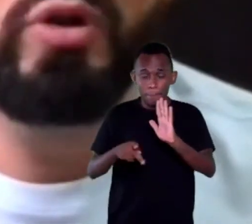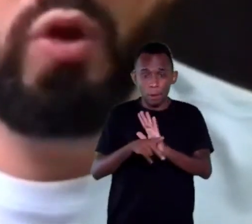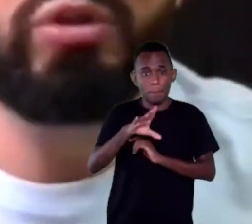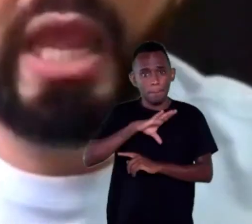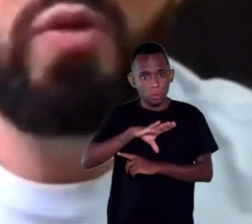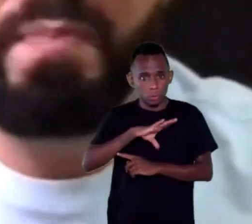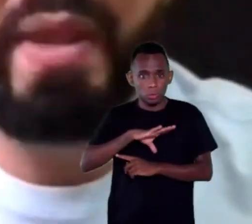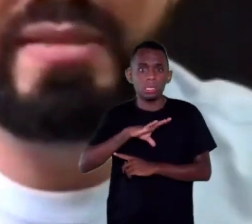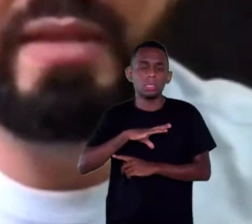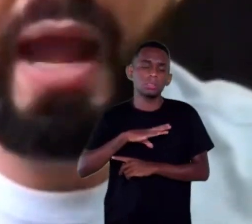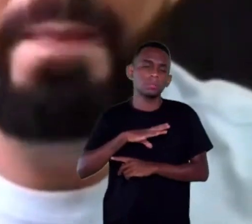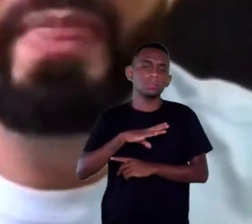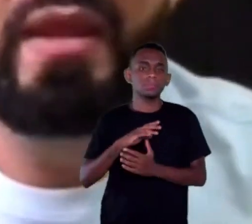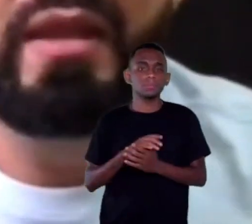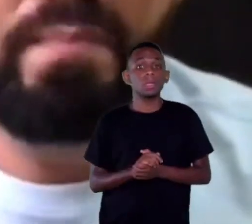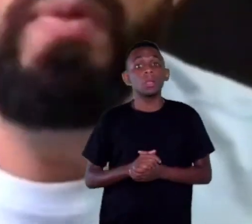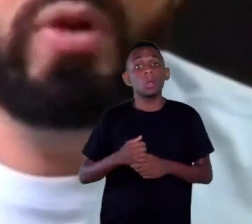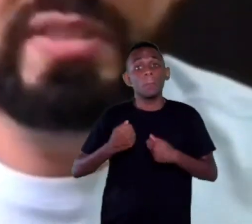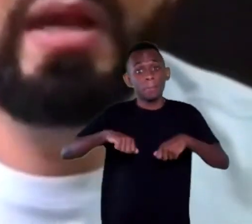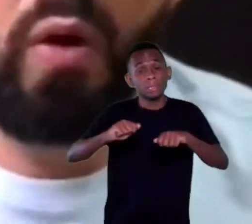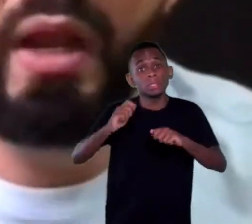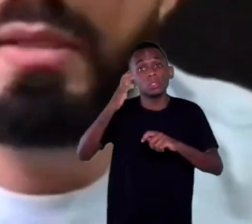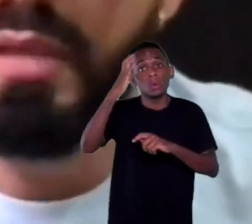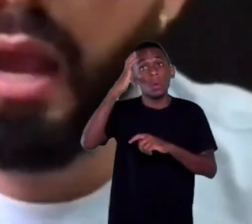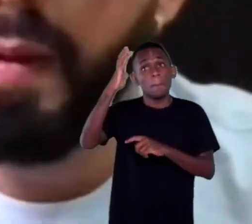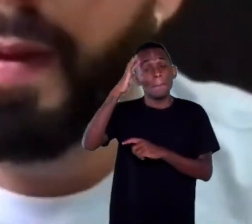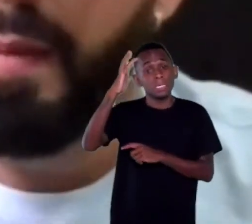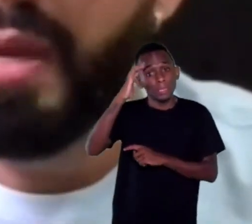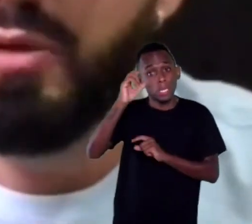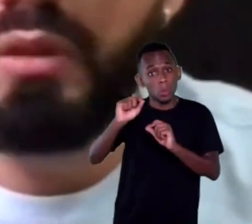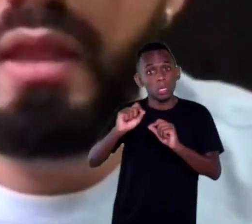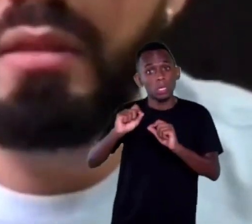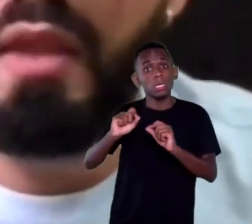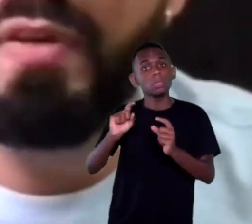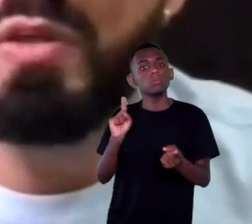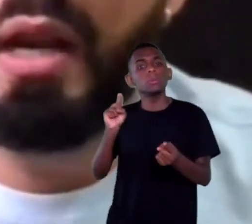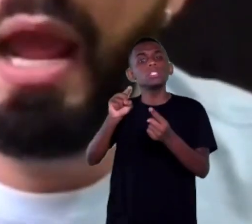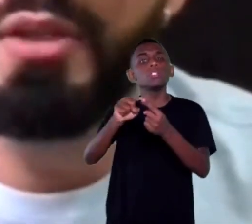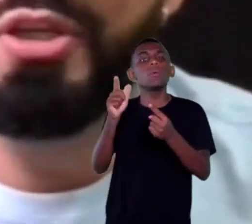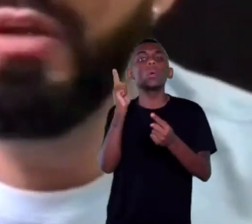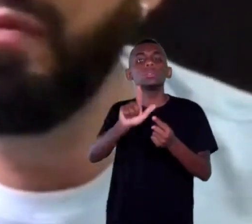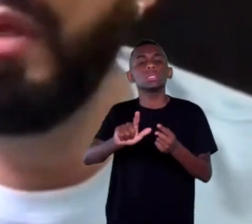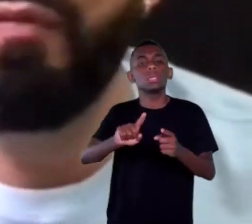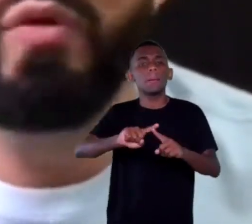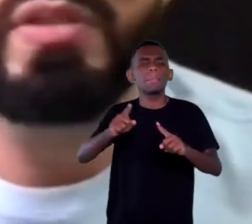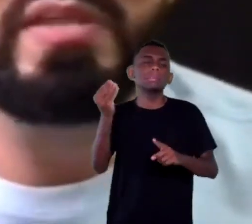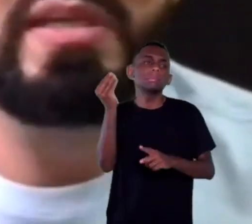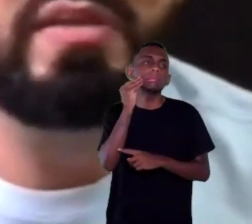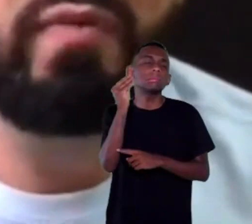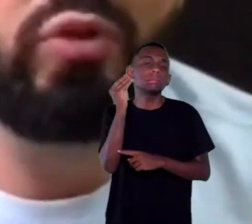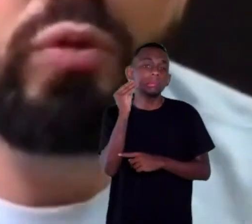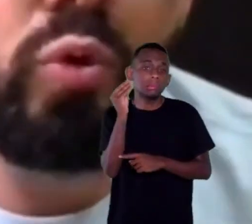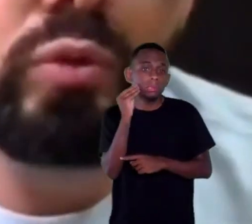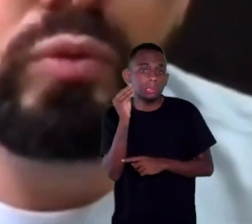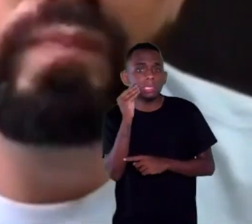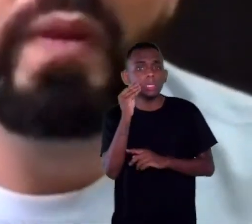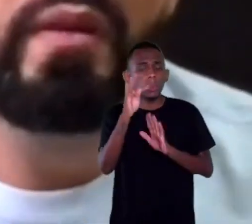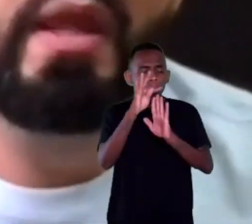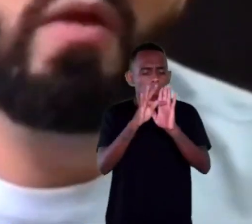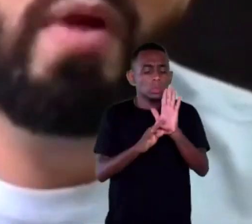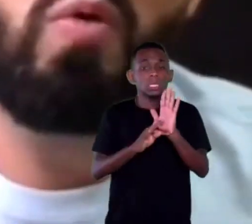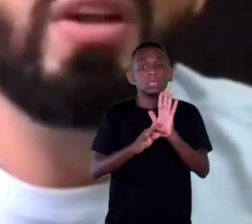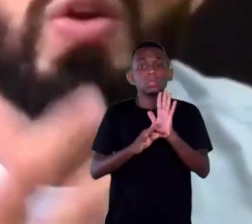público grande ou não, eu tenho que pensar que possa alcançar. Mas eu tentei fazer uma narrativa que fosse acessível a todo